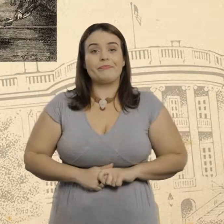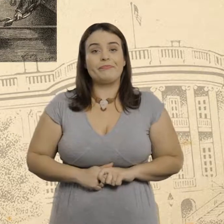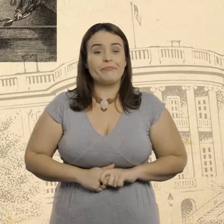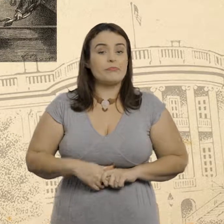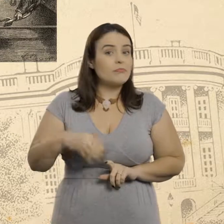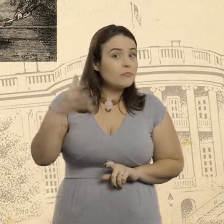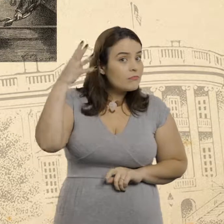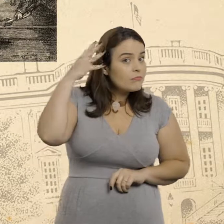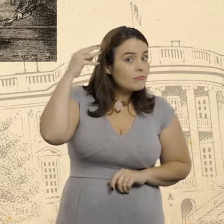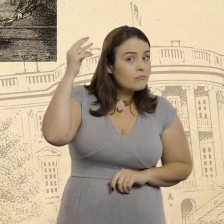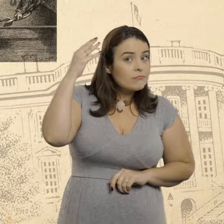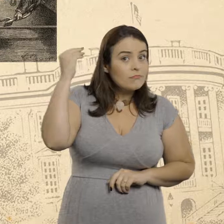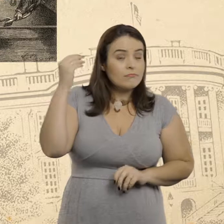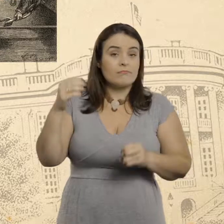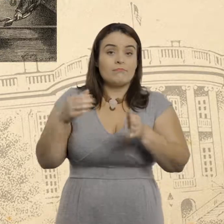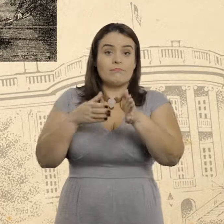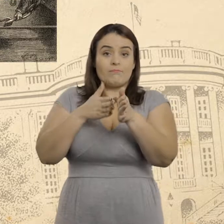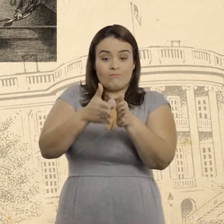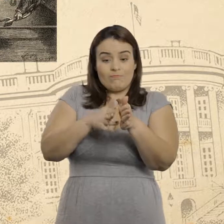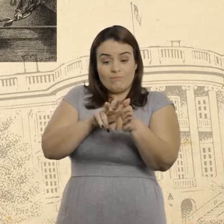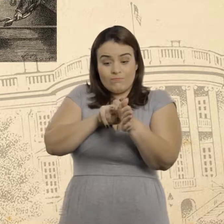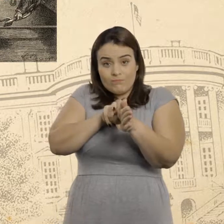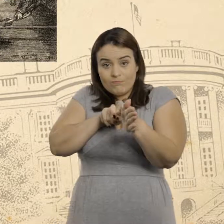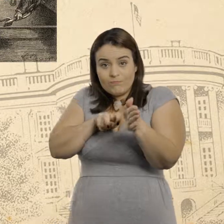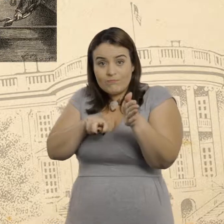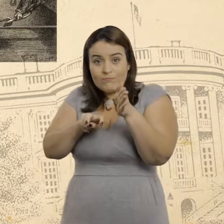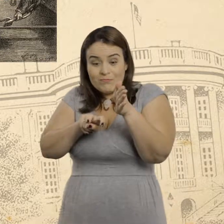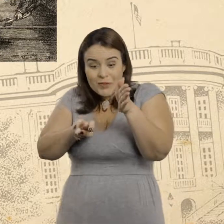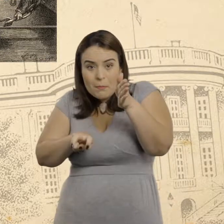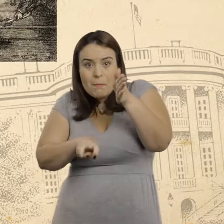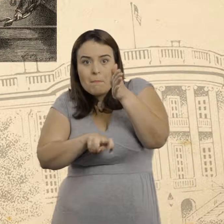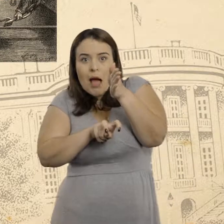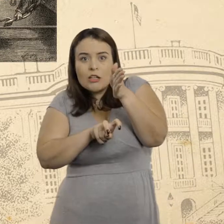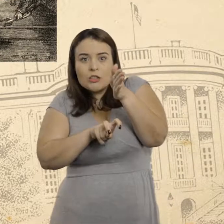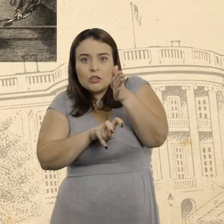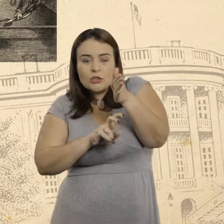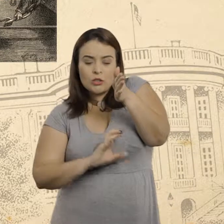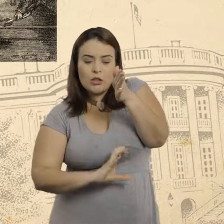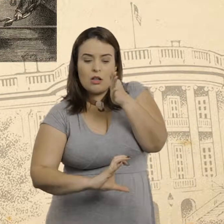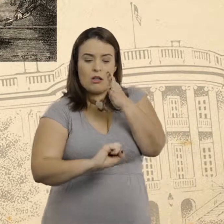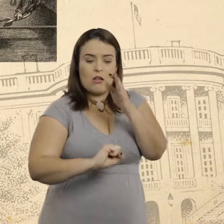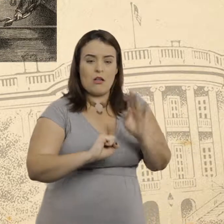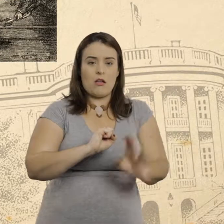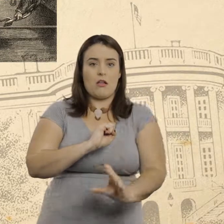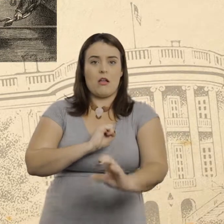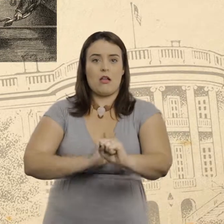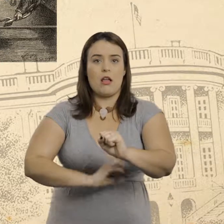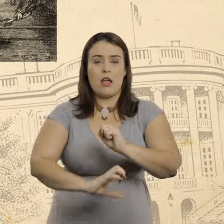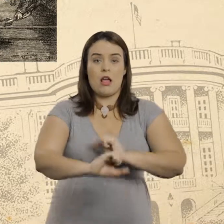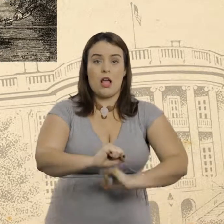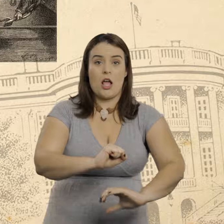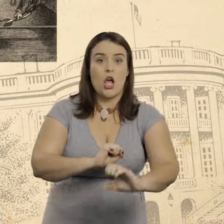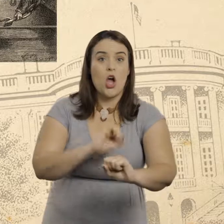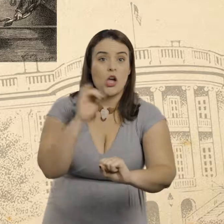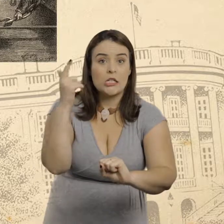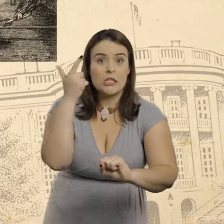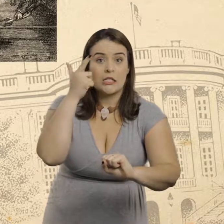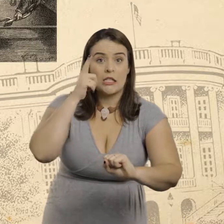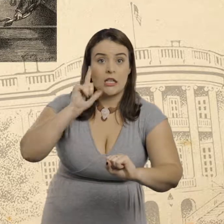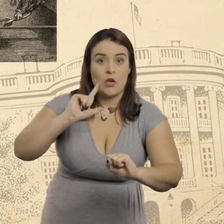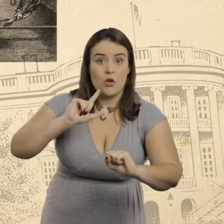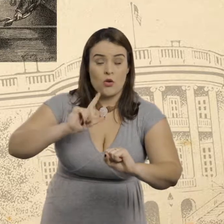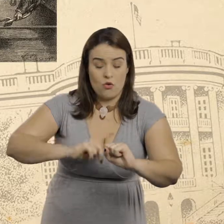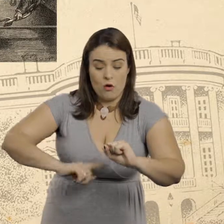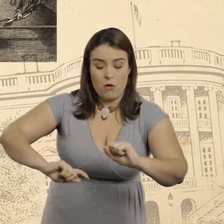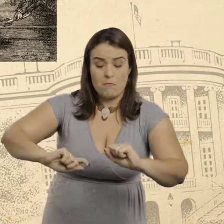sairia machucada. Passepartout saiu do vagão e se pendurou embaixo deles entre as correntes. Ele conseguiu tirar o